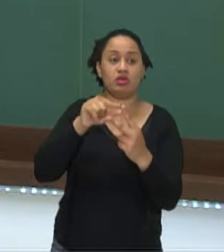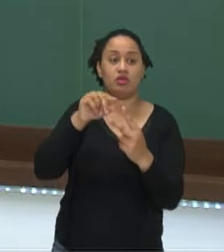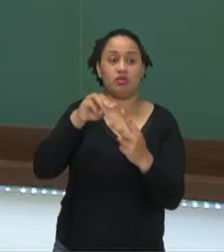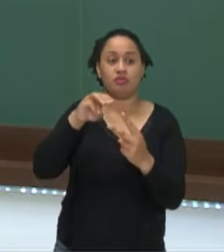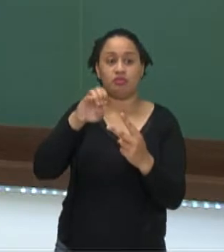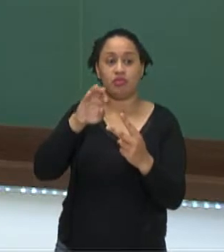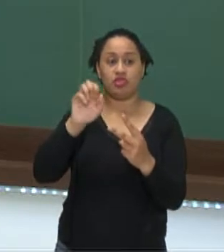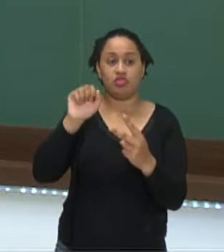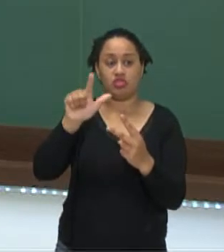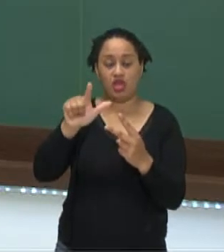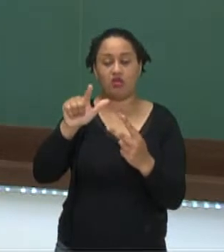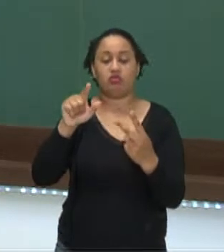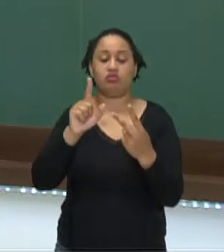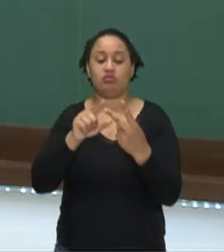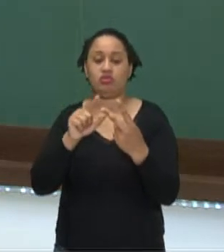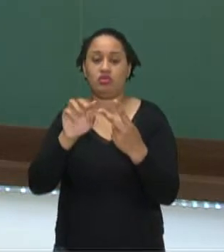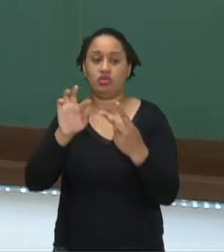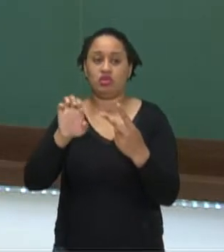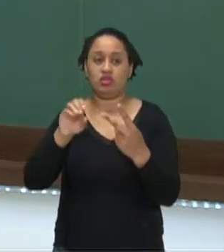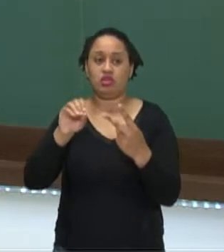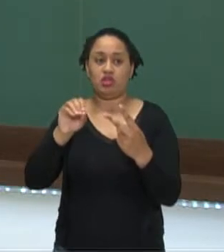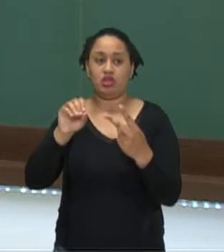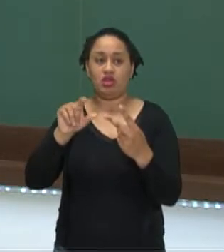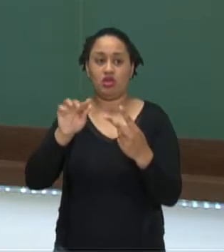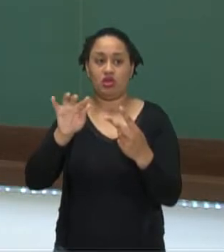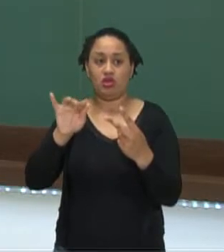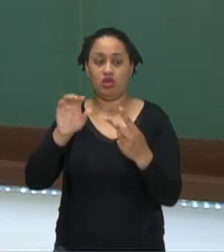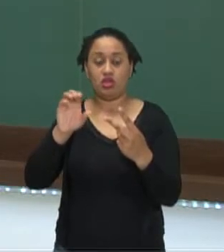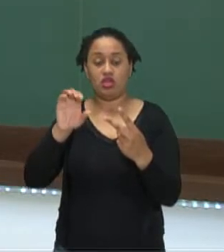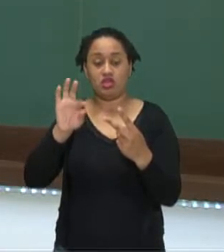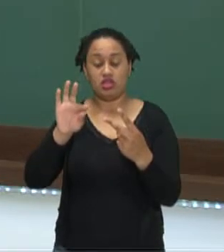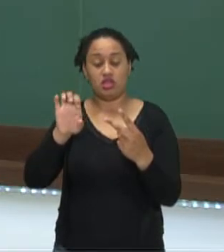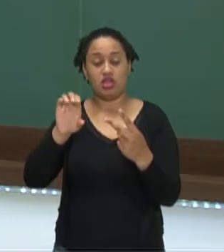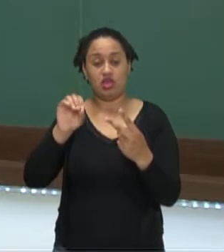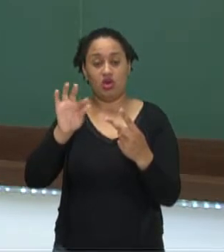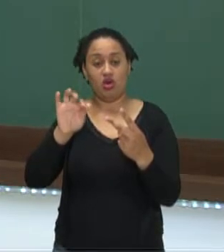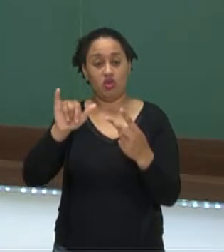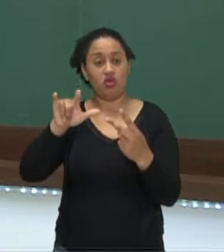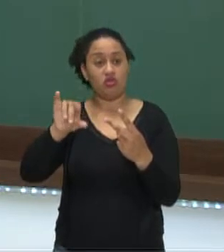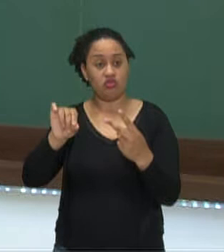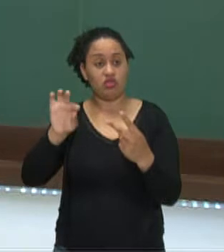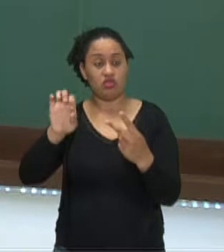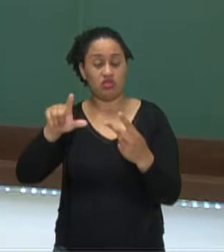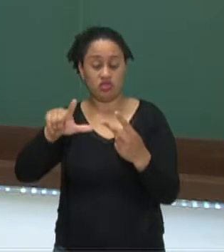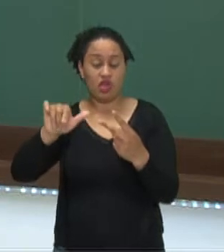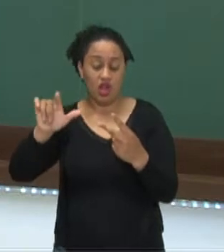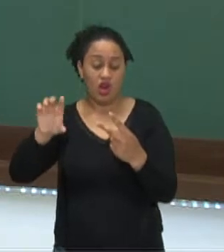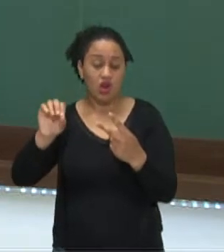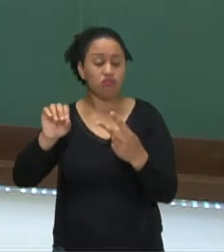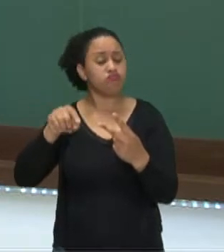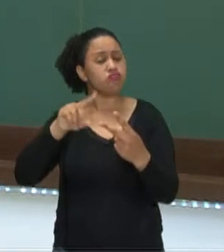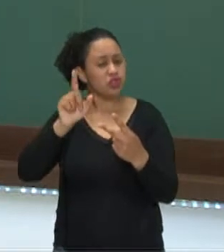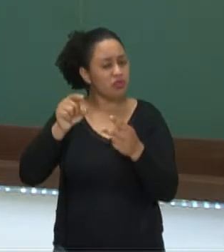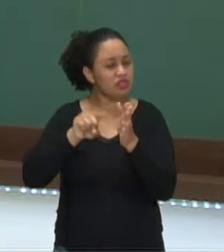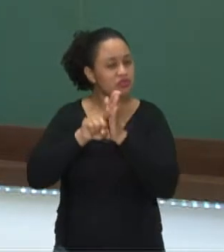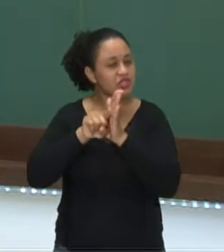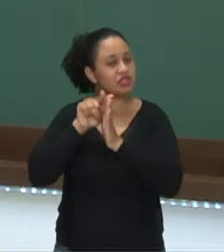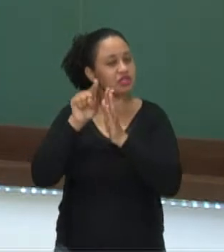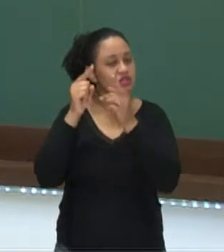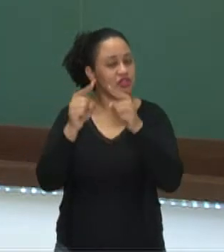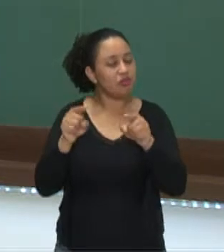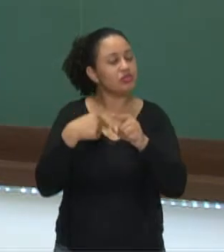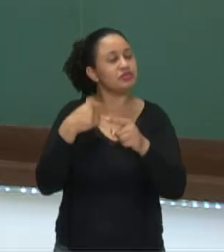Teófilo Teló. Então, é uma dica até para você ouvir essa música, que nós vamos ler um pouquinho da letra, para refletir um pouco sobre